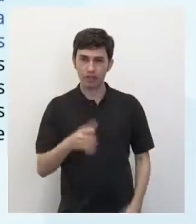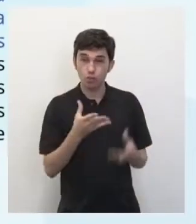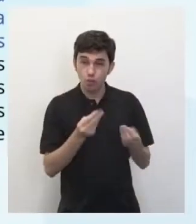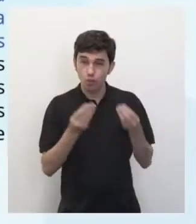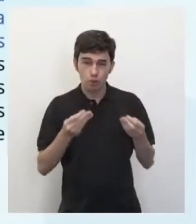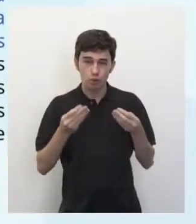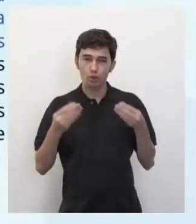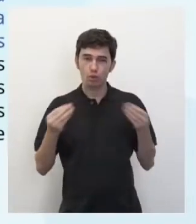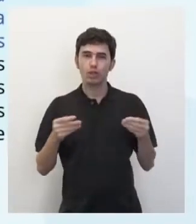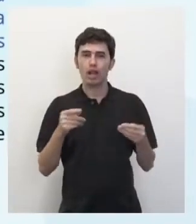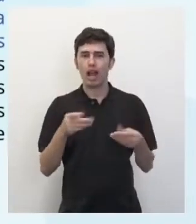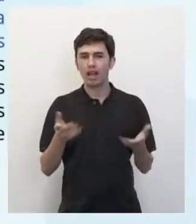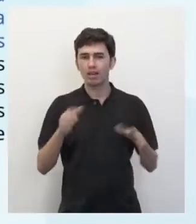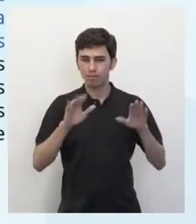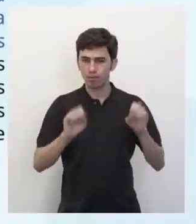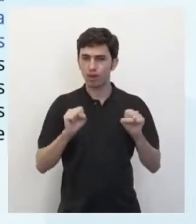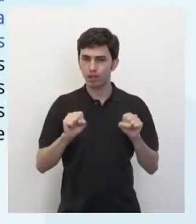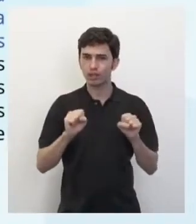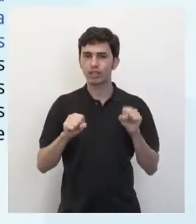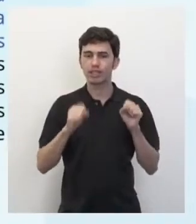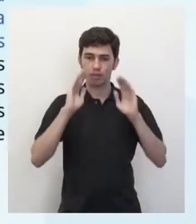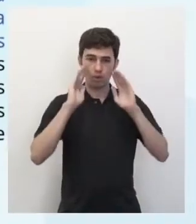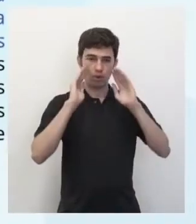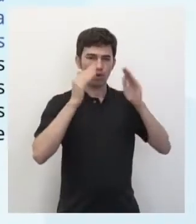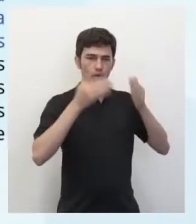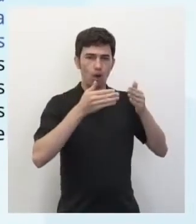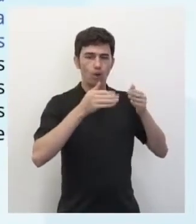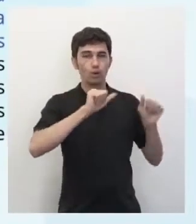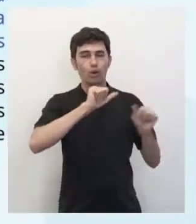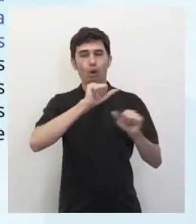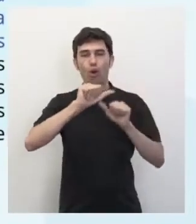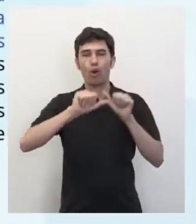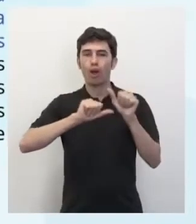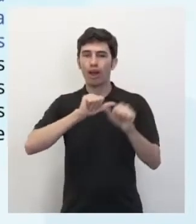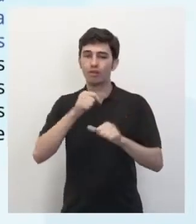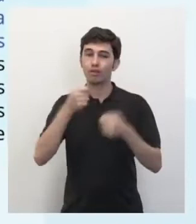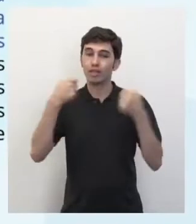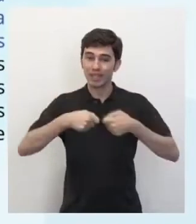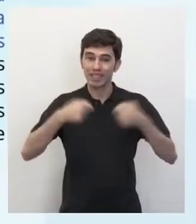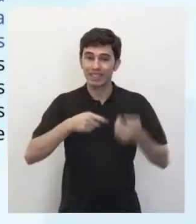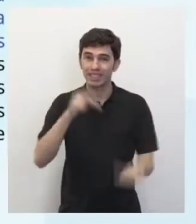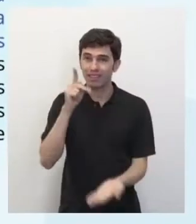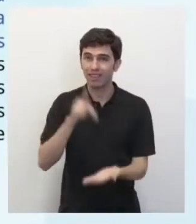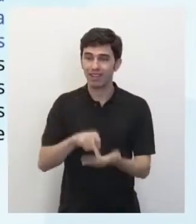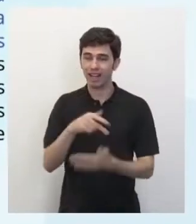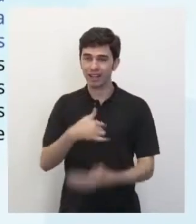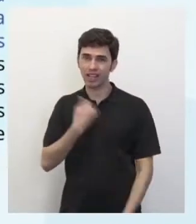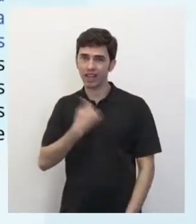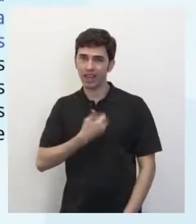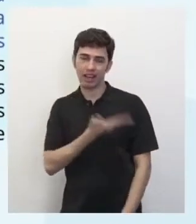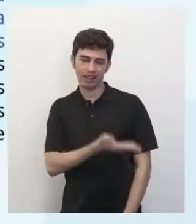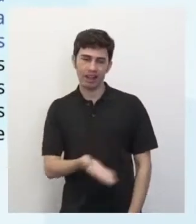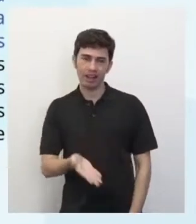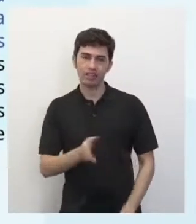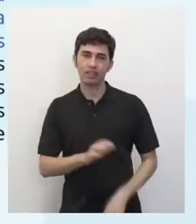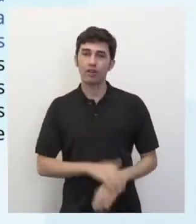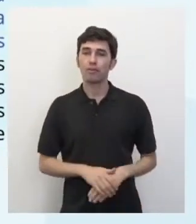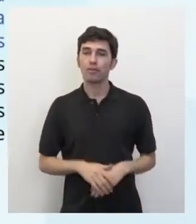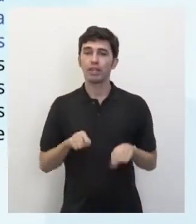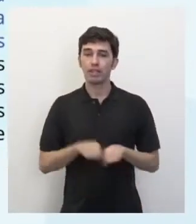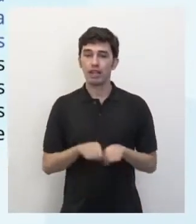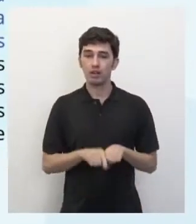necessário para a sua faixa etária. Tal situação torna essas crianças pequenos